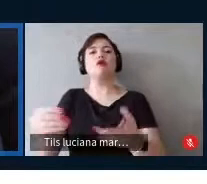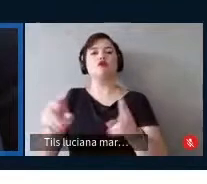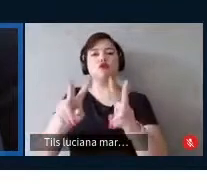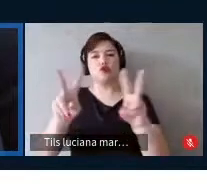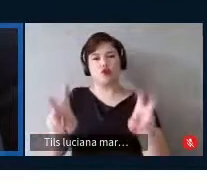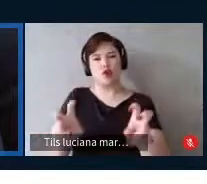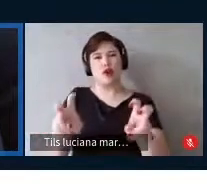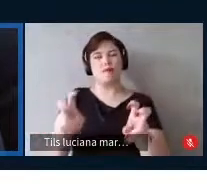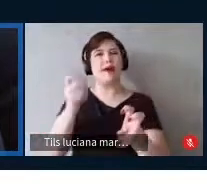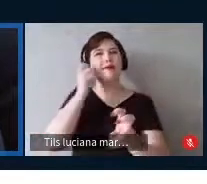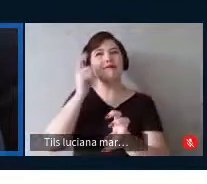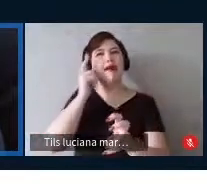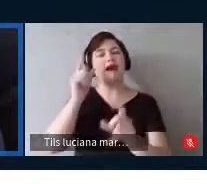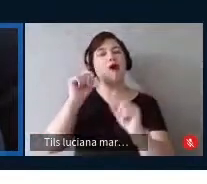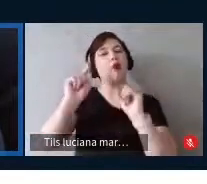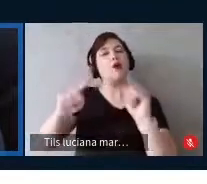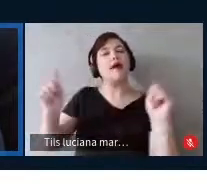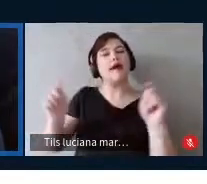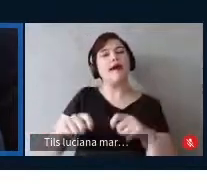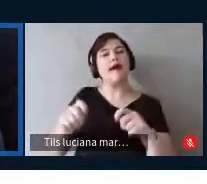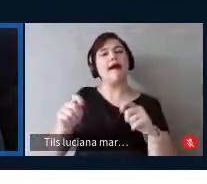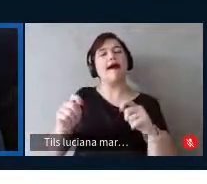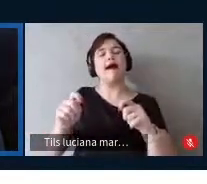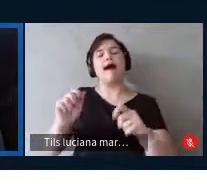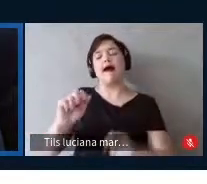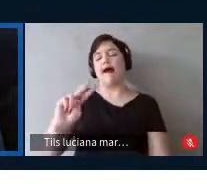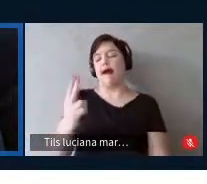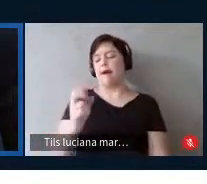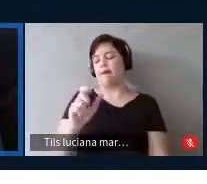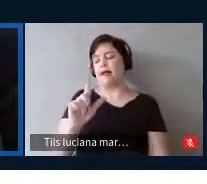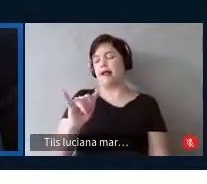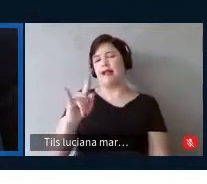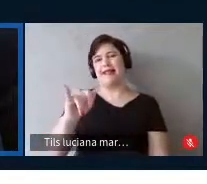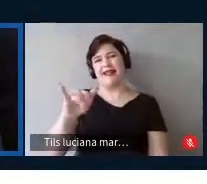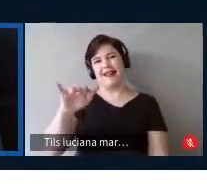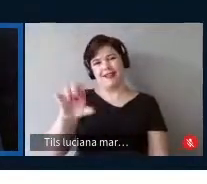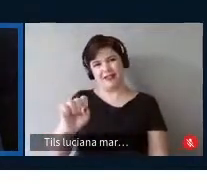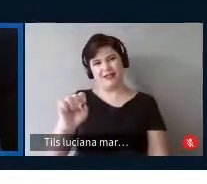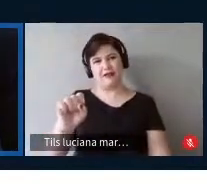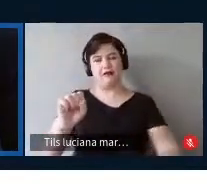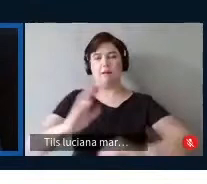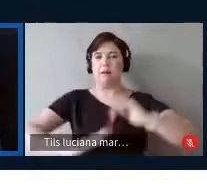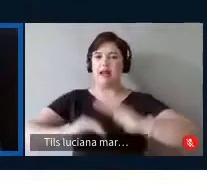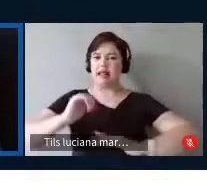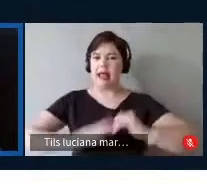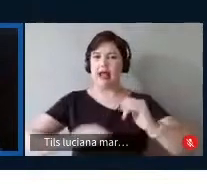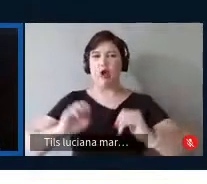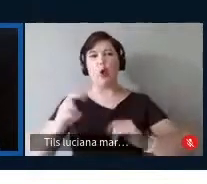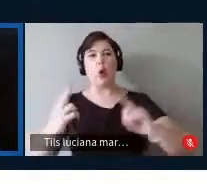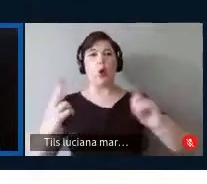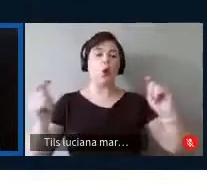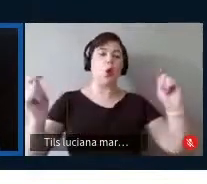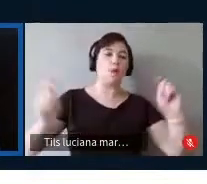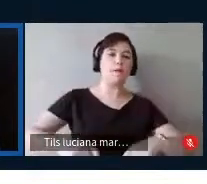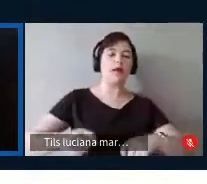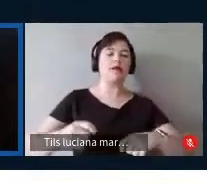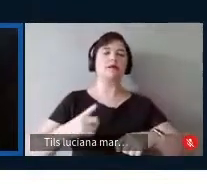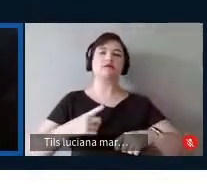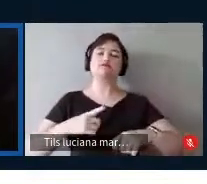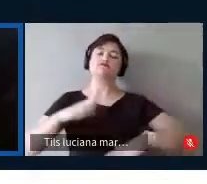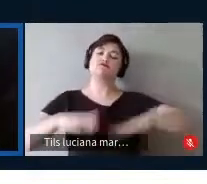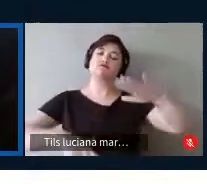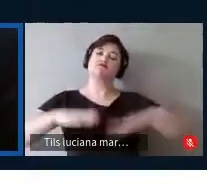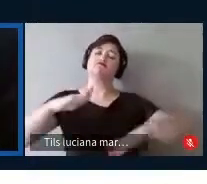da própria ideia de habilidades ou competência, ela se dá de maneira muito diversa, dependendo de onde a